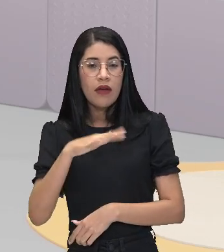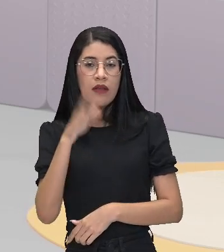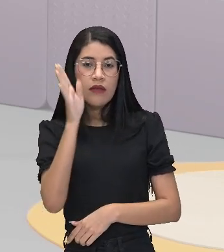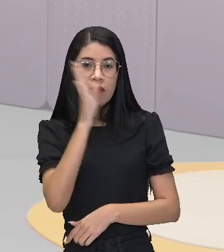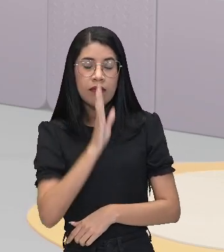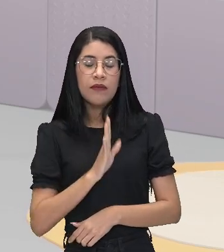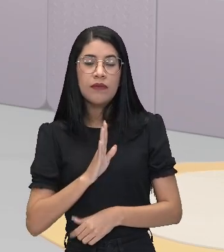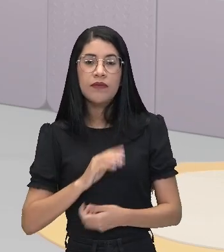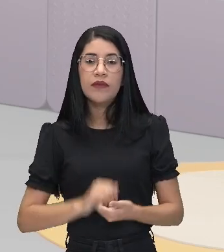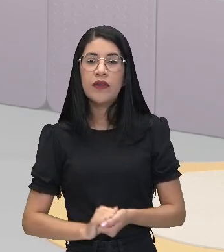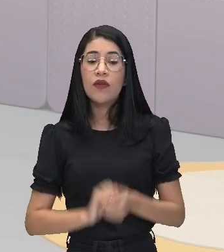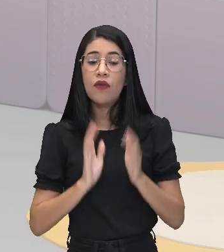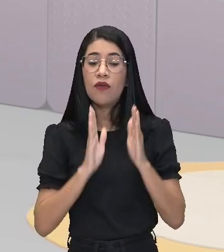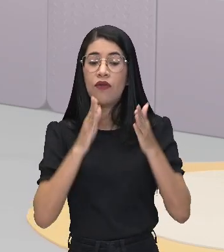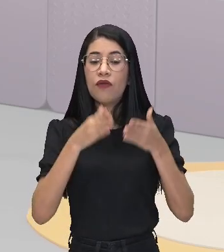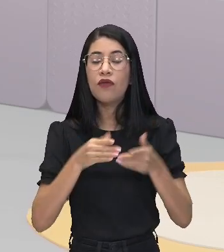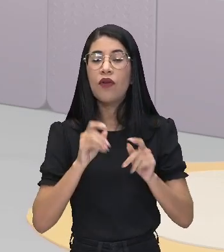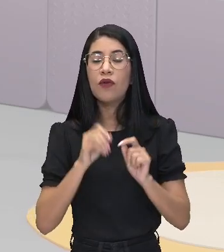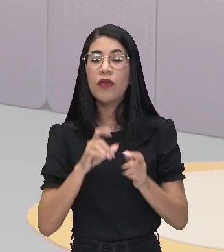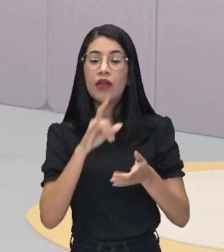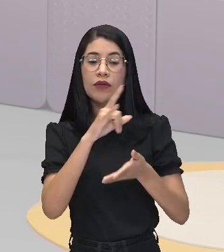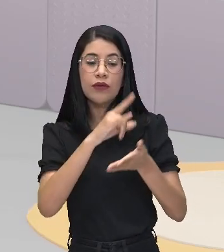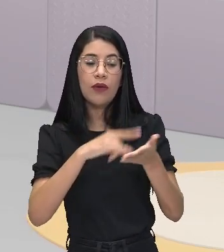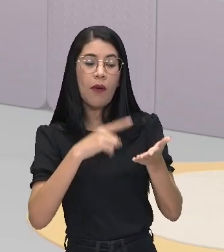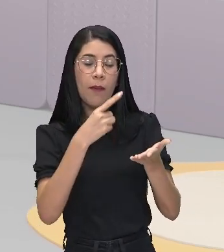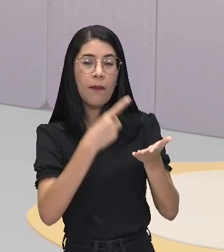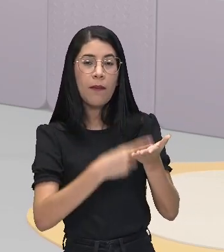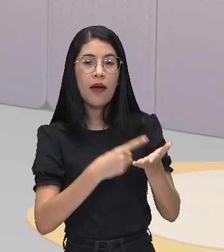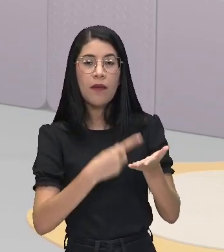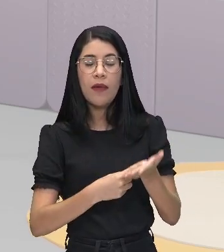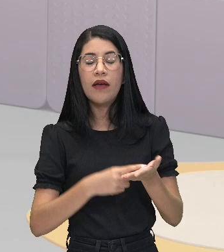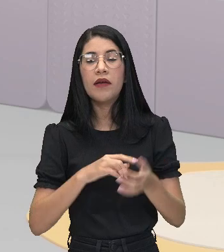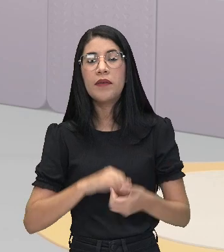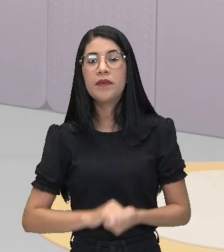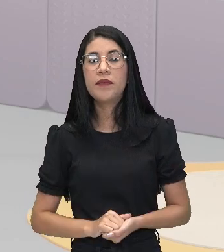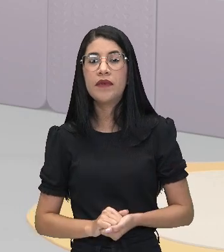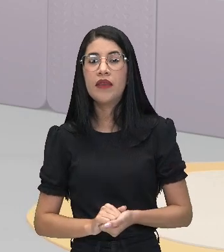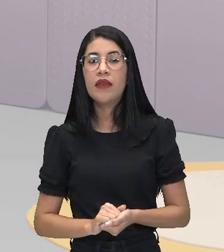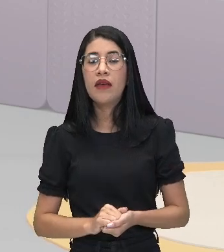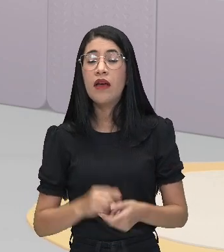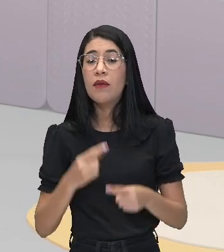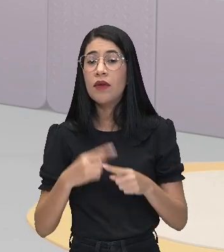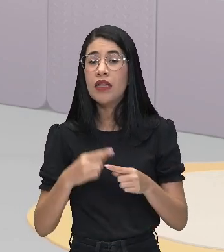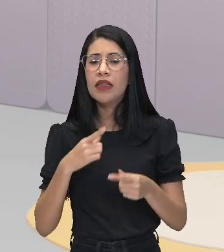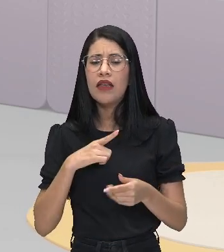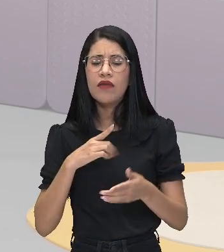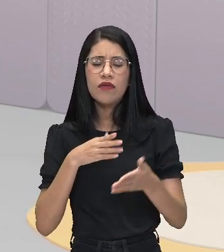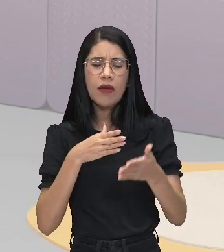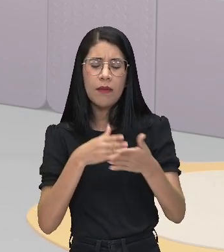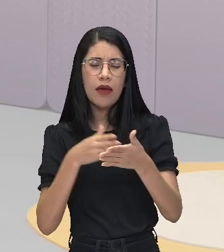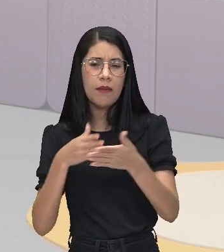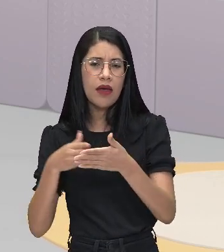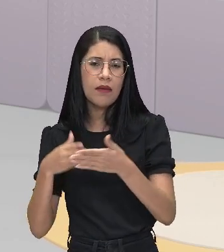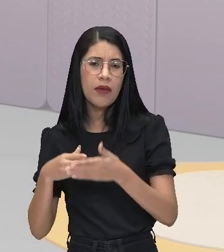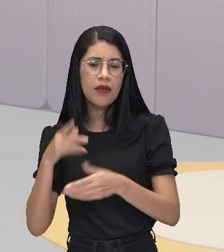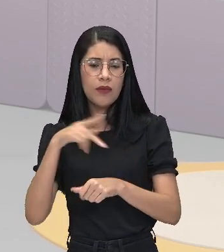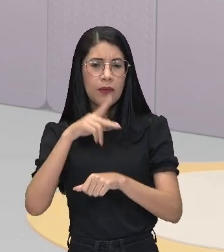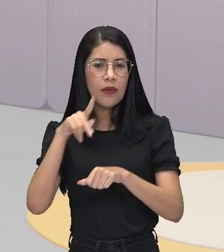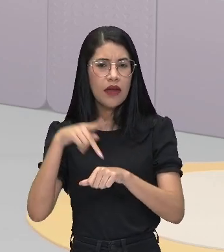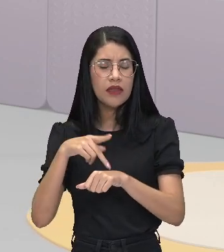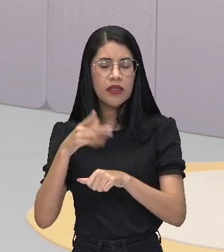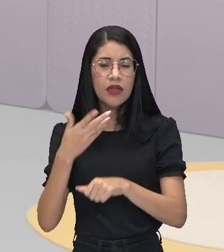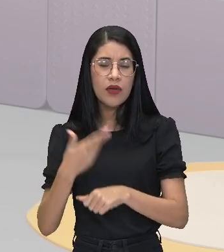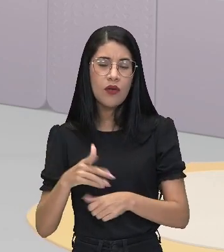brasileira, dando ênfase nos tratados que, de certa forma, estabeleceram os limites para o nosso país, para o que hoje é o